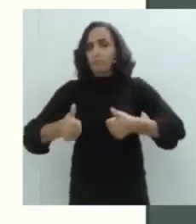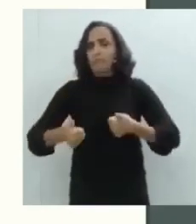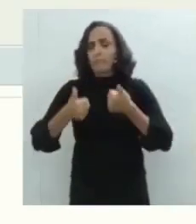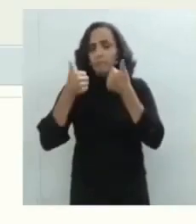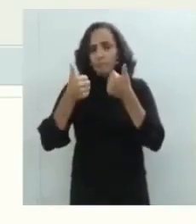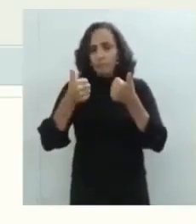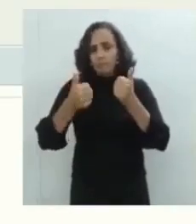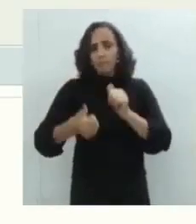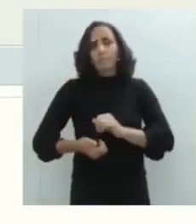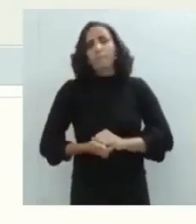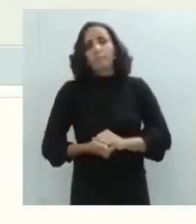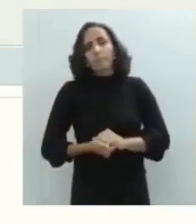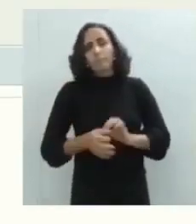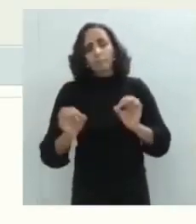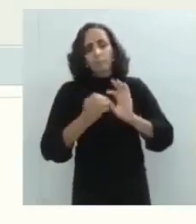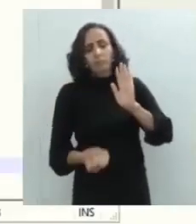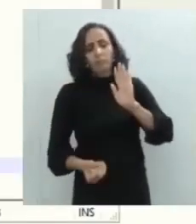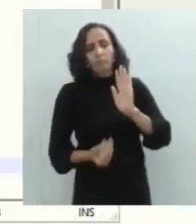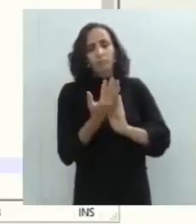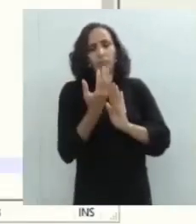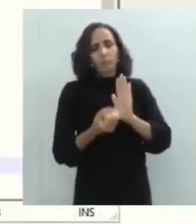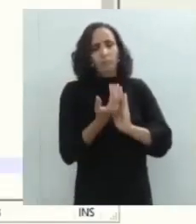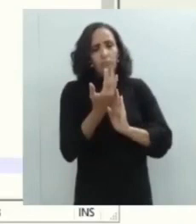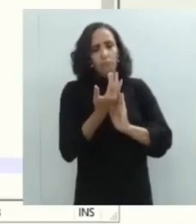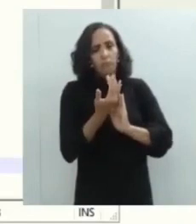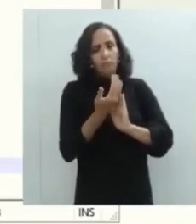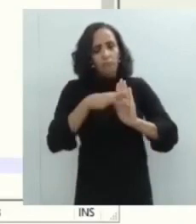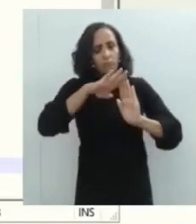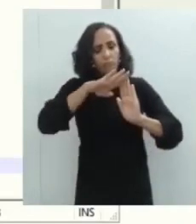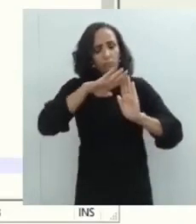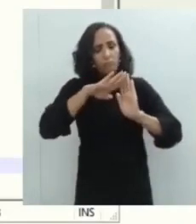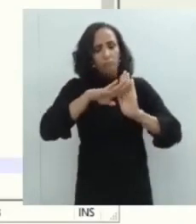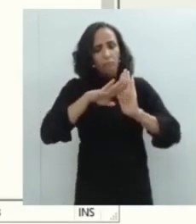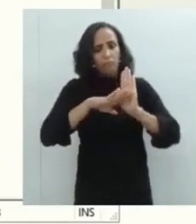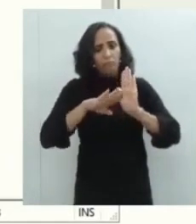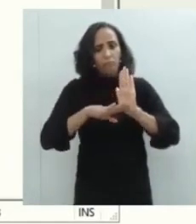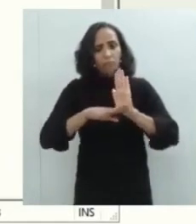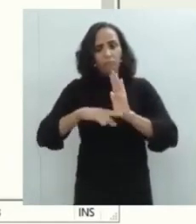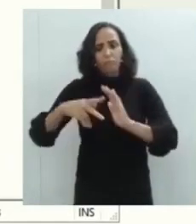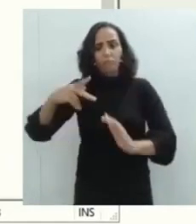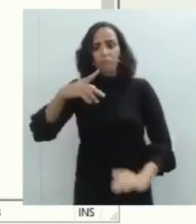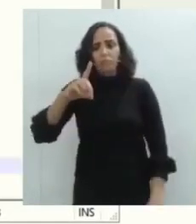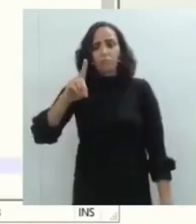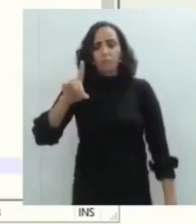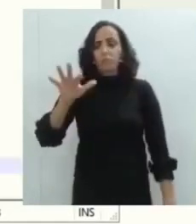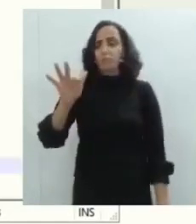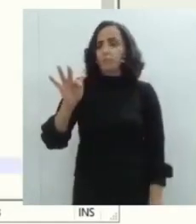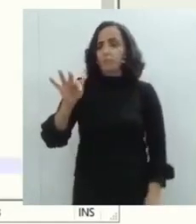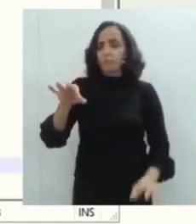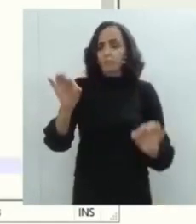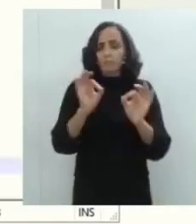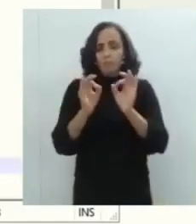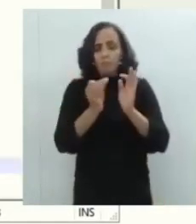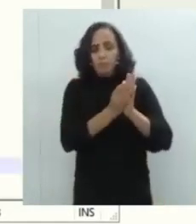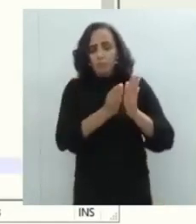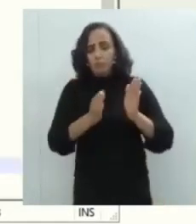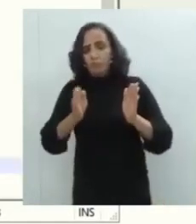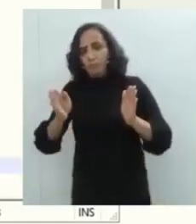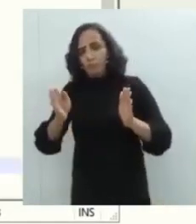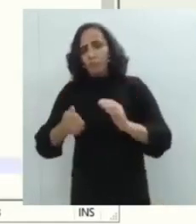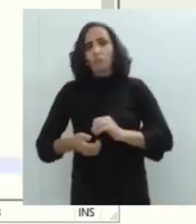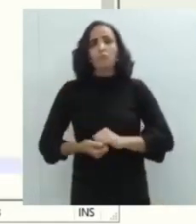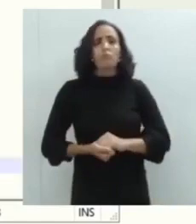configure a geração de boletim nesse Cria PDF com os demais campos. Tá